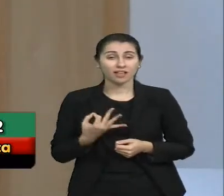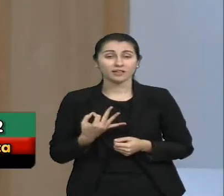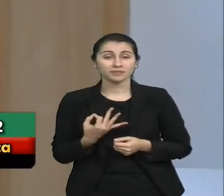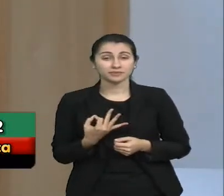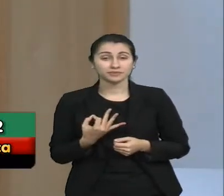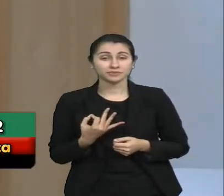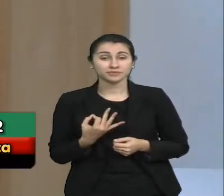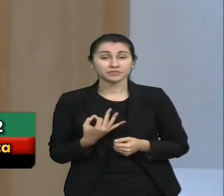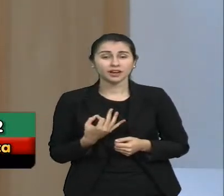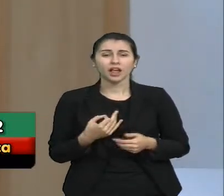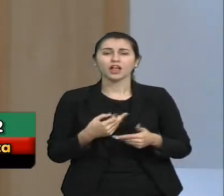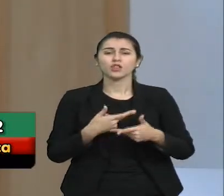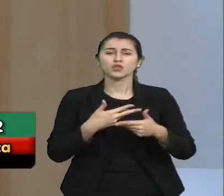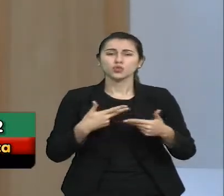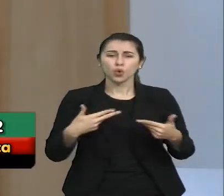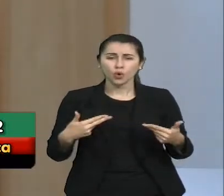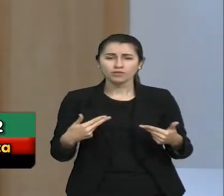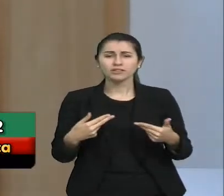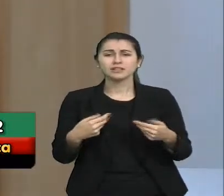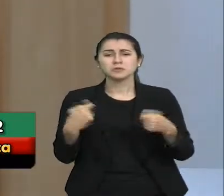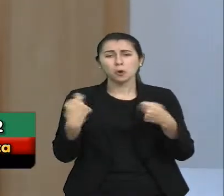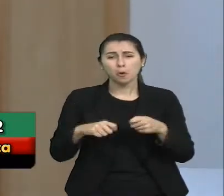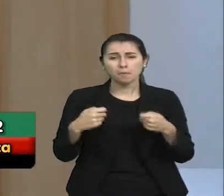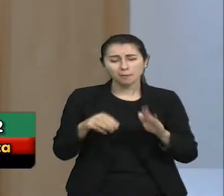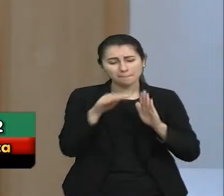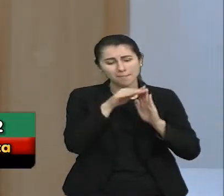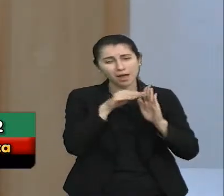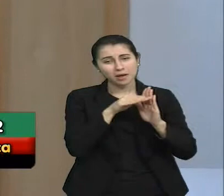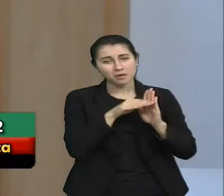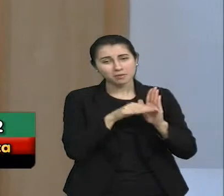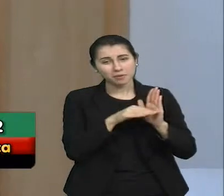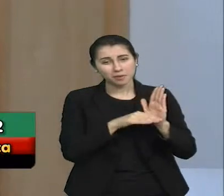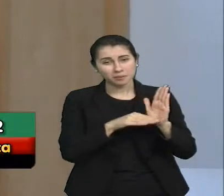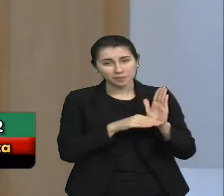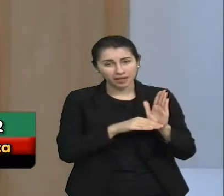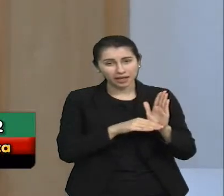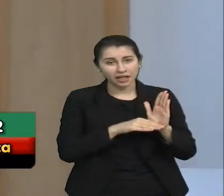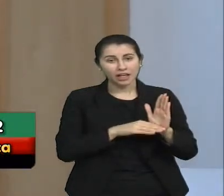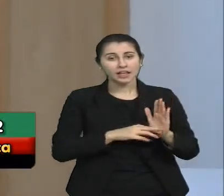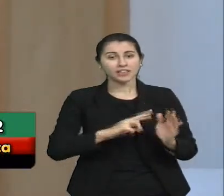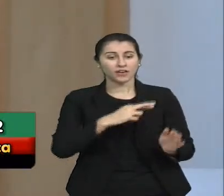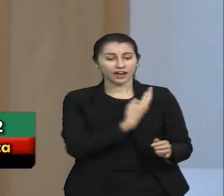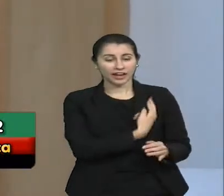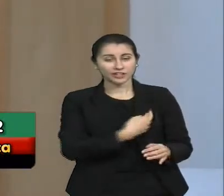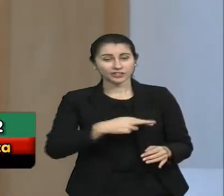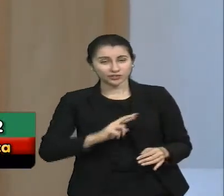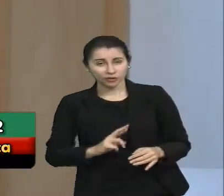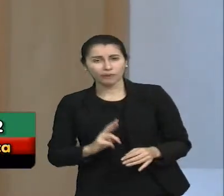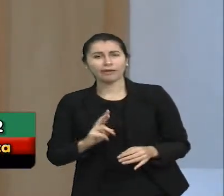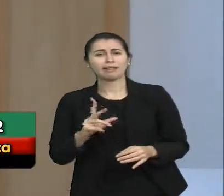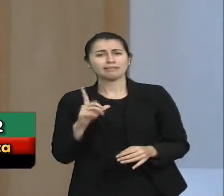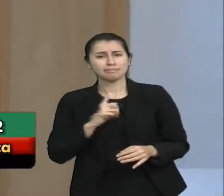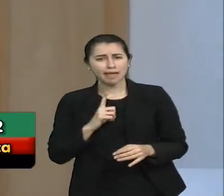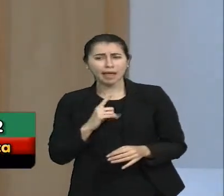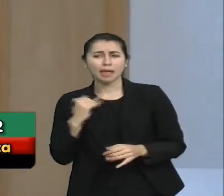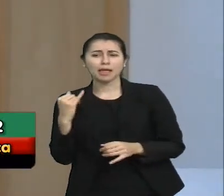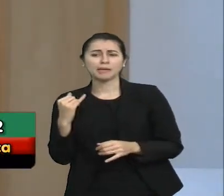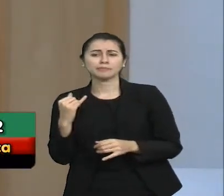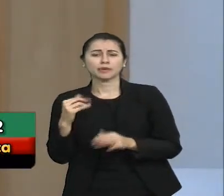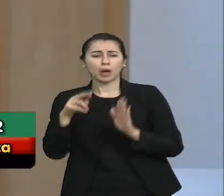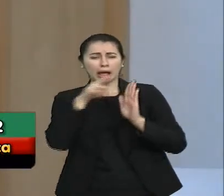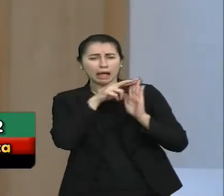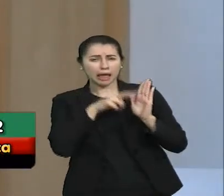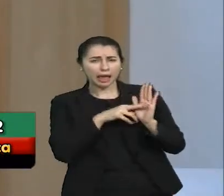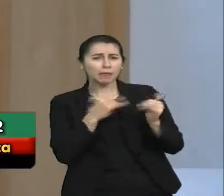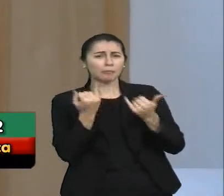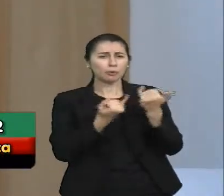uma religião não é as demandas da outra religião. É importante também, né,